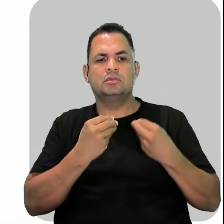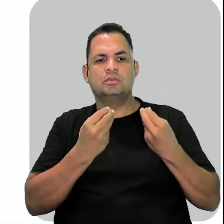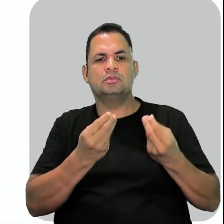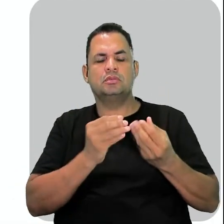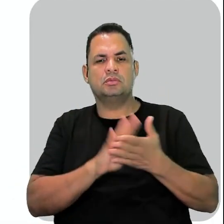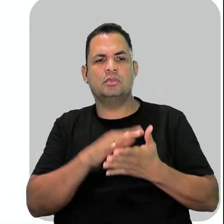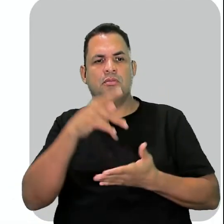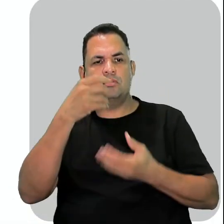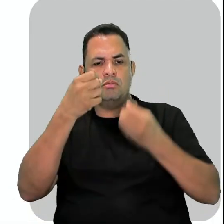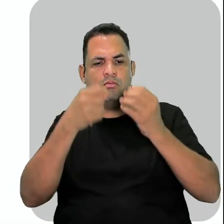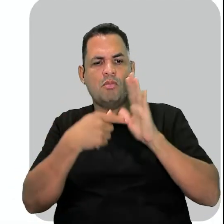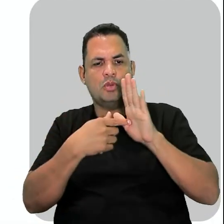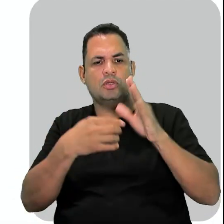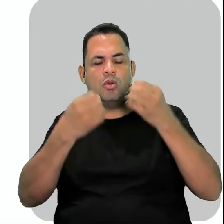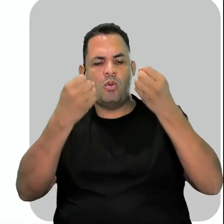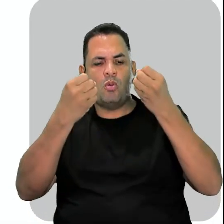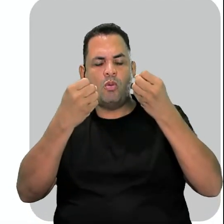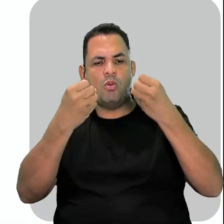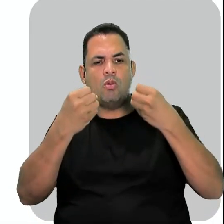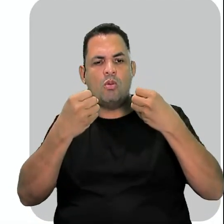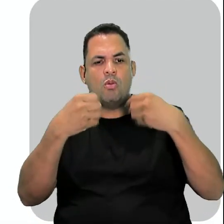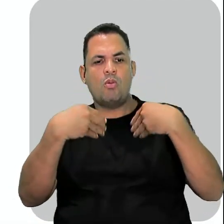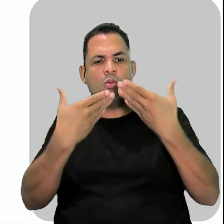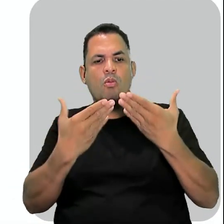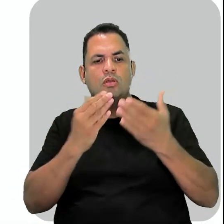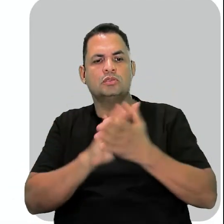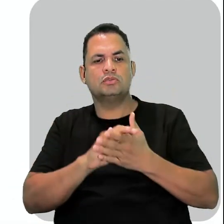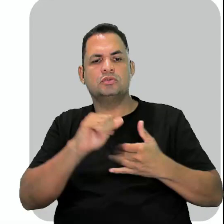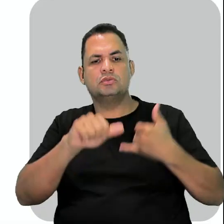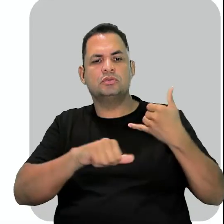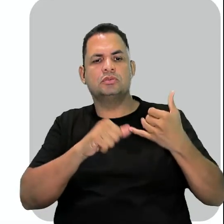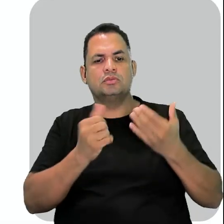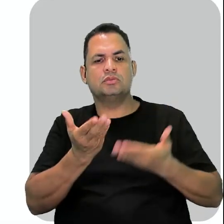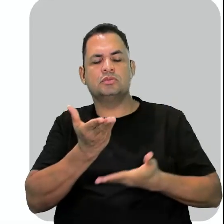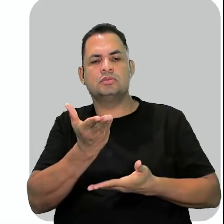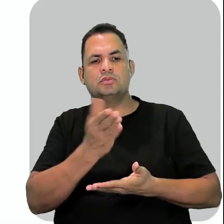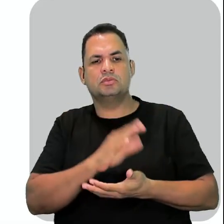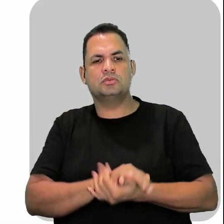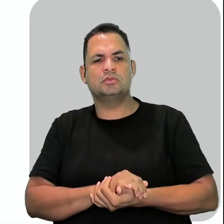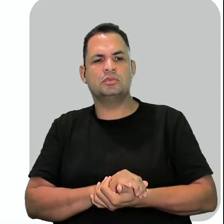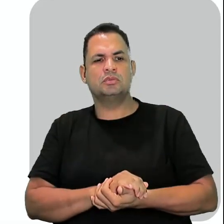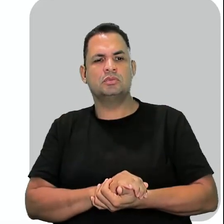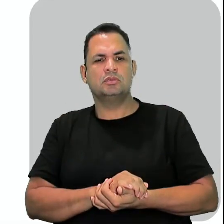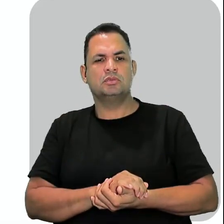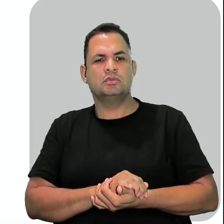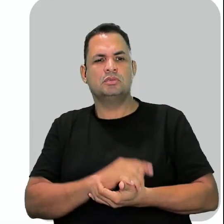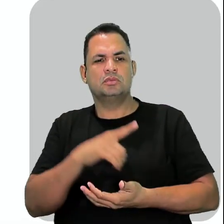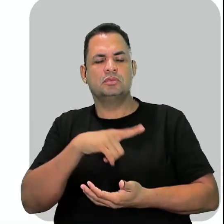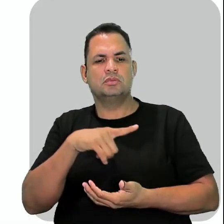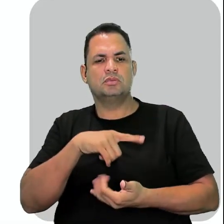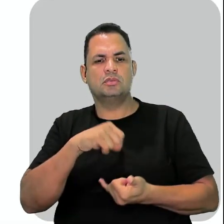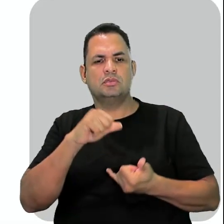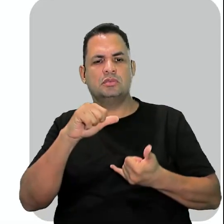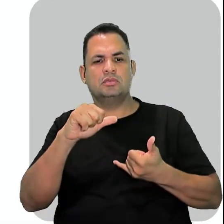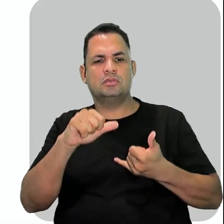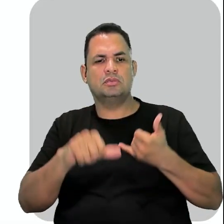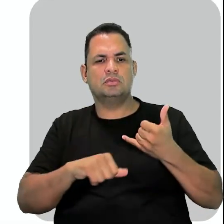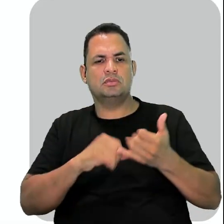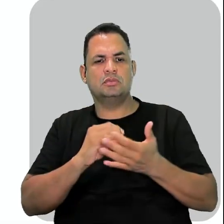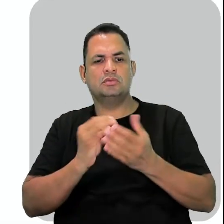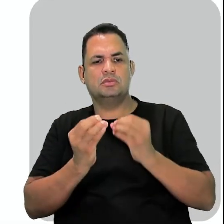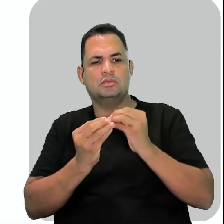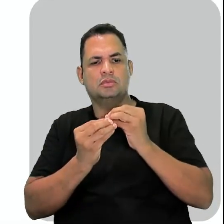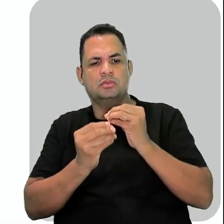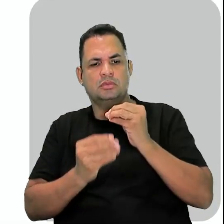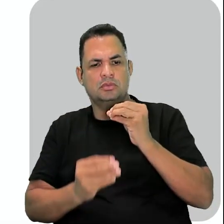a gente dizer quais são as reações que estão envolvidas aqui. Ó. Se a gente for olhar aqui, nós temos uma reação de